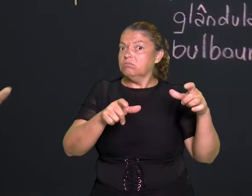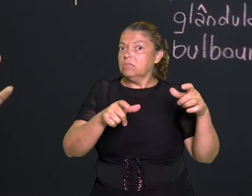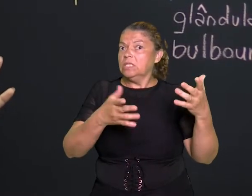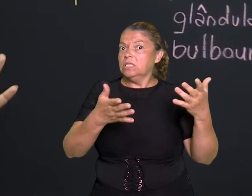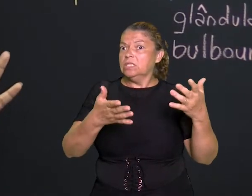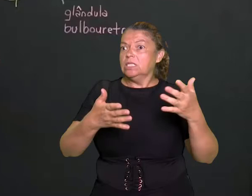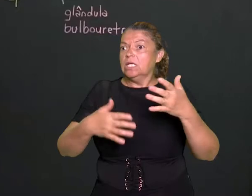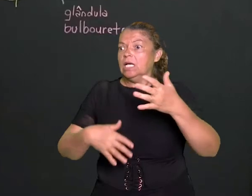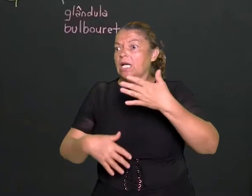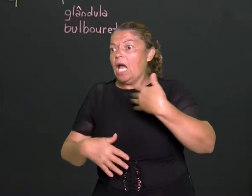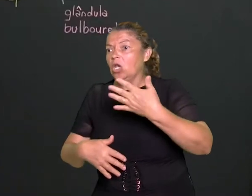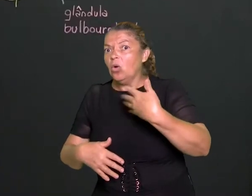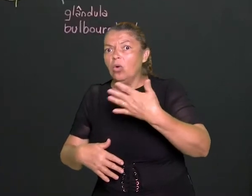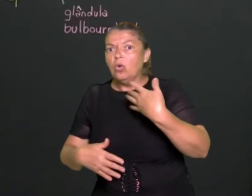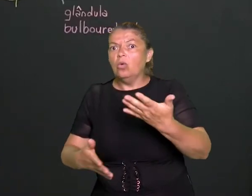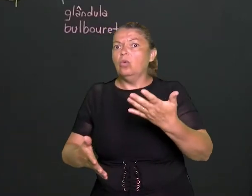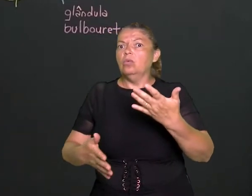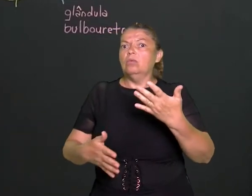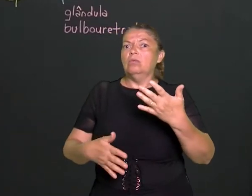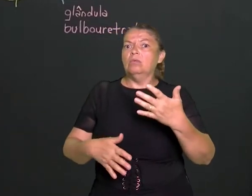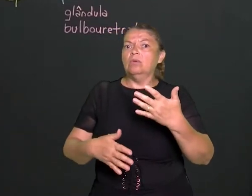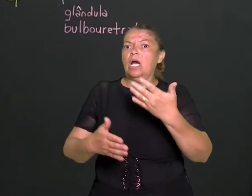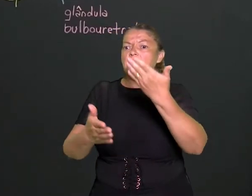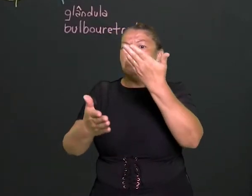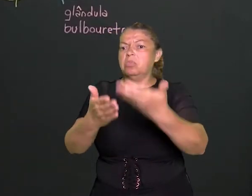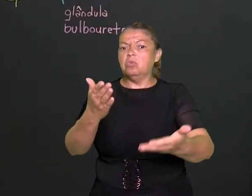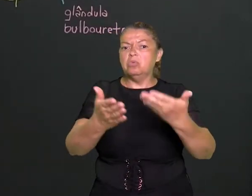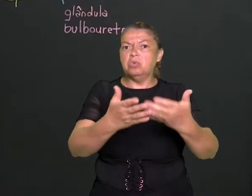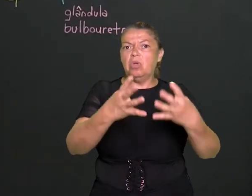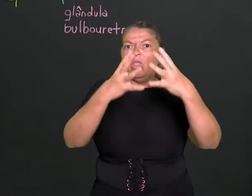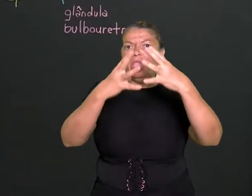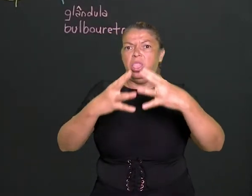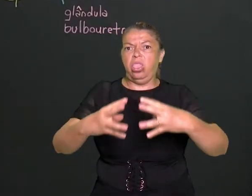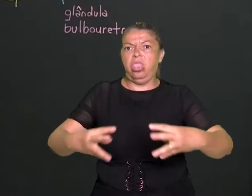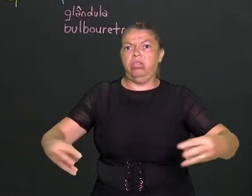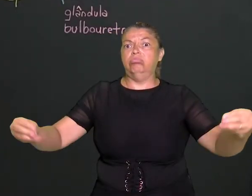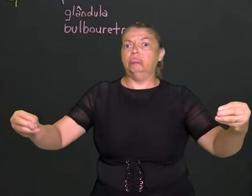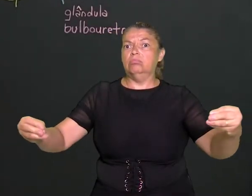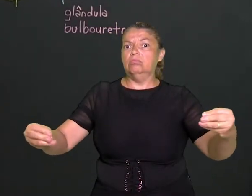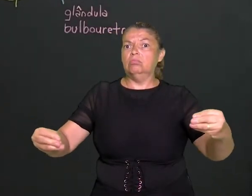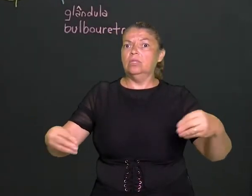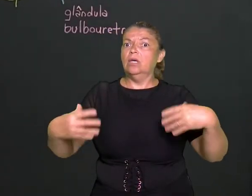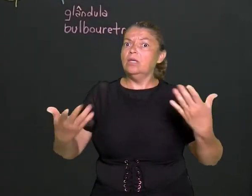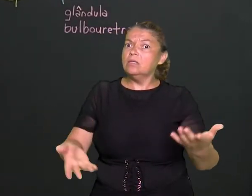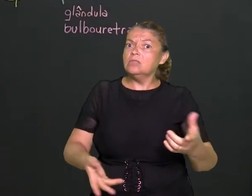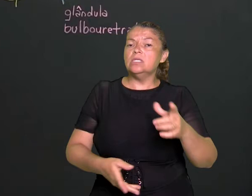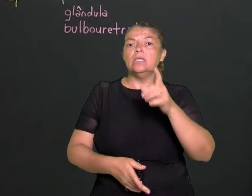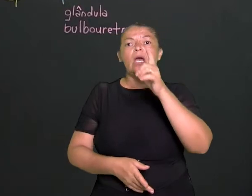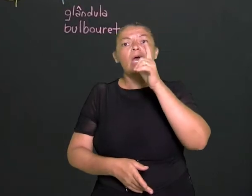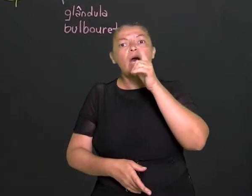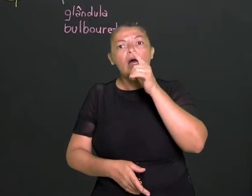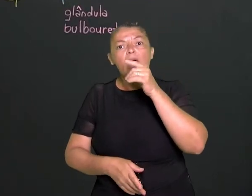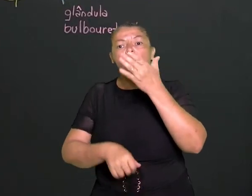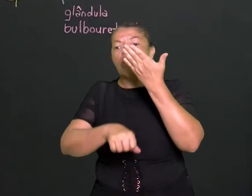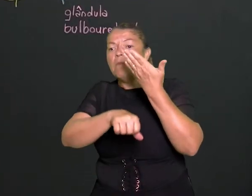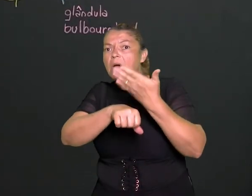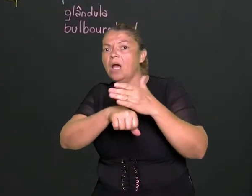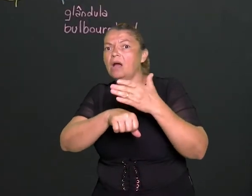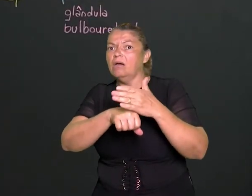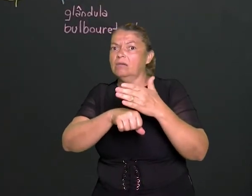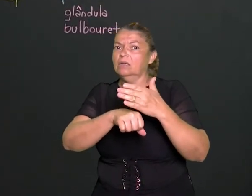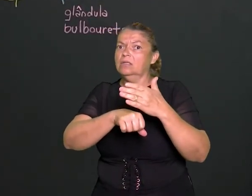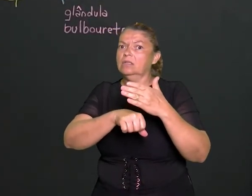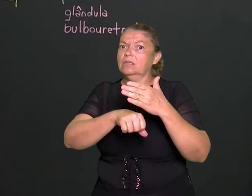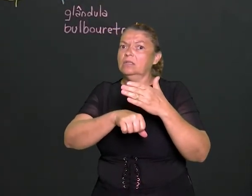morte deles. Então, muitos deles já se perdem pelo caminho, mas se eu tenho uma secreção, algo que vai